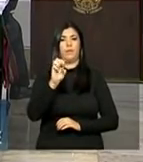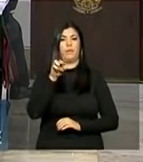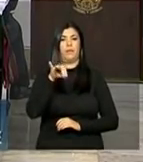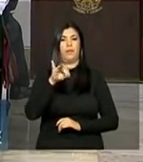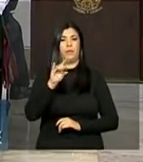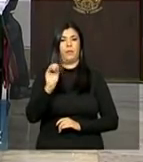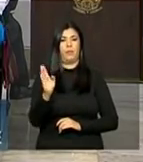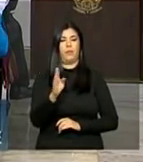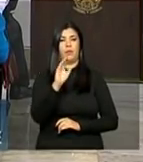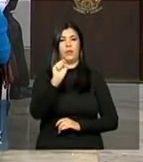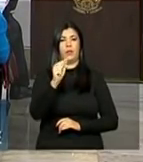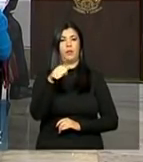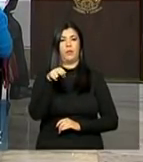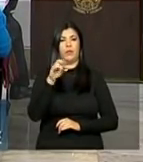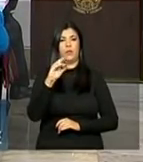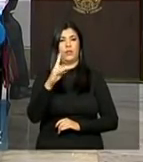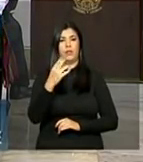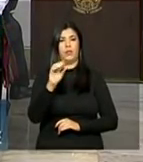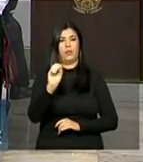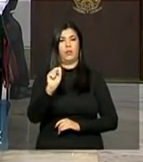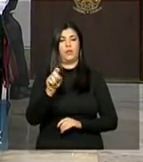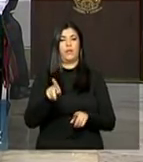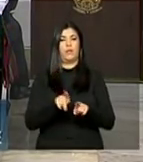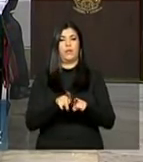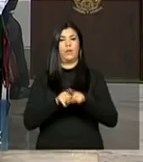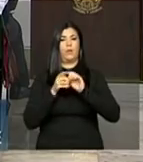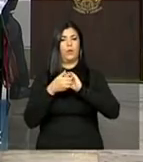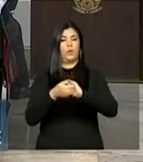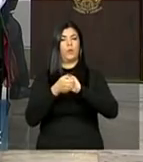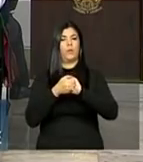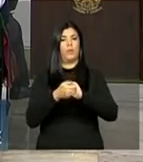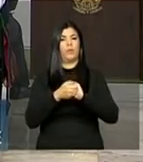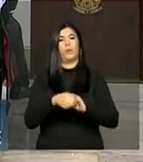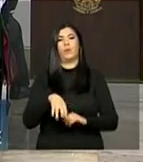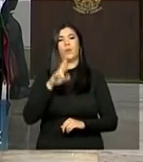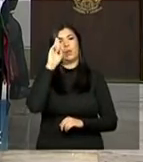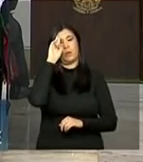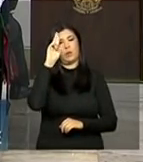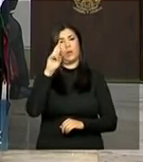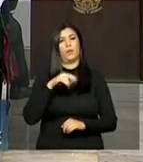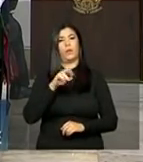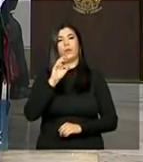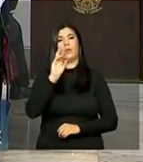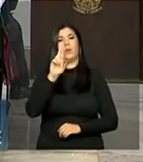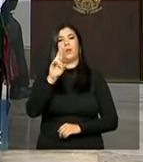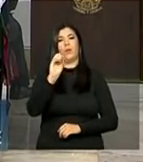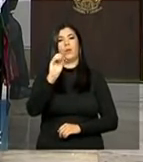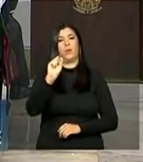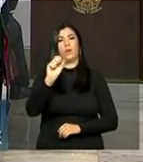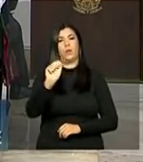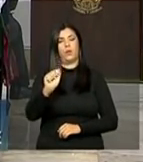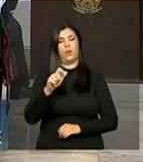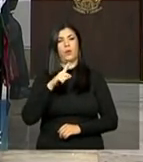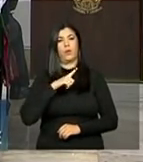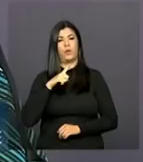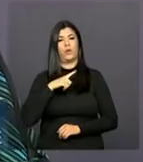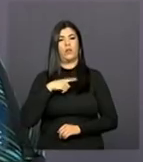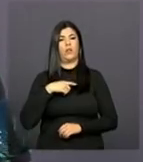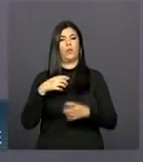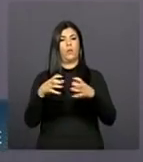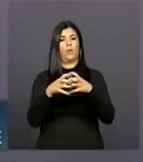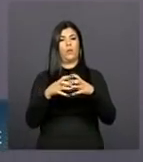Alvarez cumprimentar a senora Rosa orti da corte interamericana de direitos